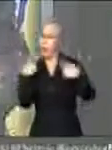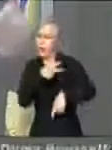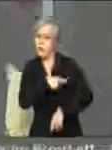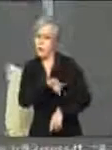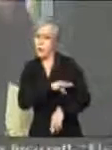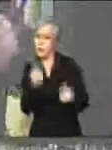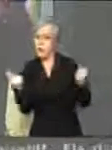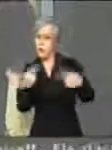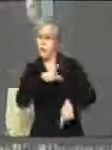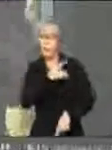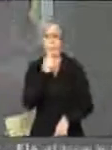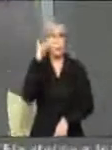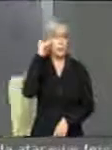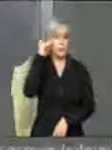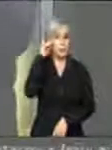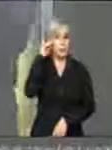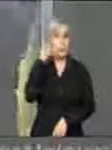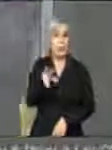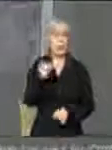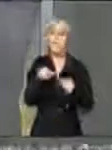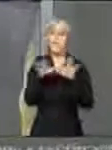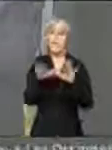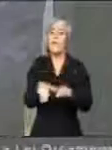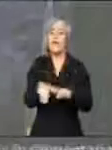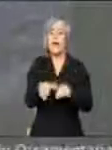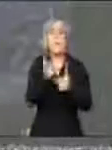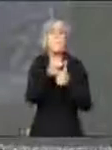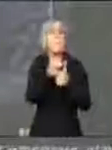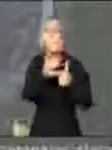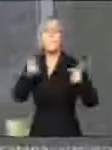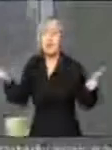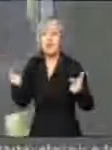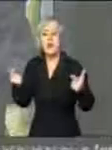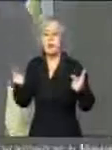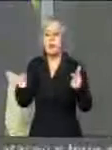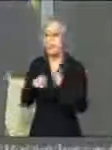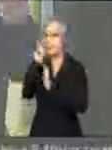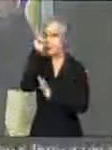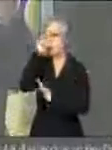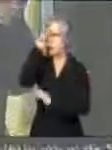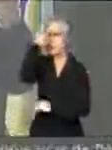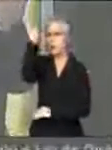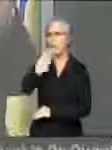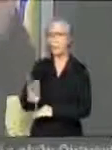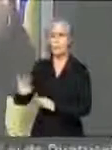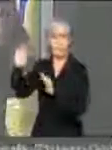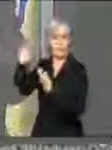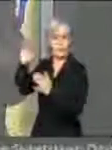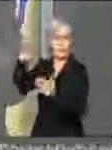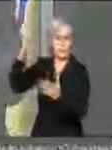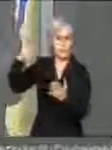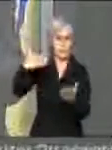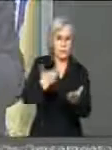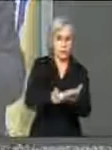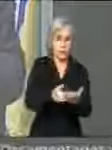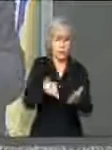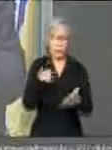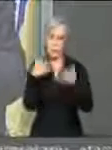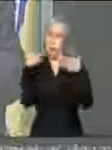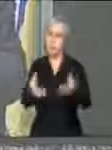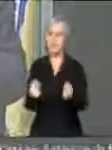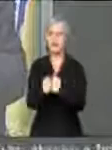Rousseff ficarão registradas como as maiores da história brasileira. E nós participamos com os